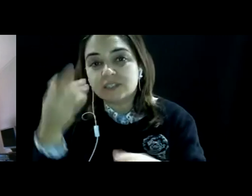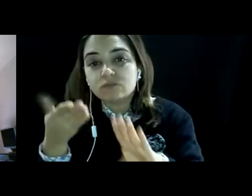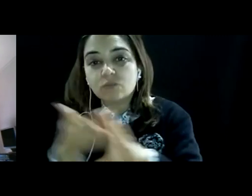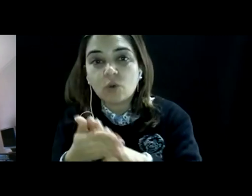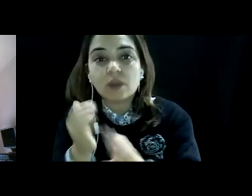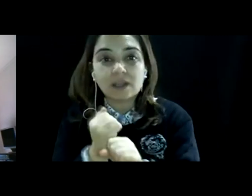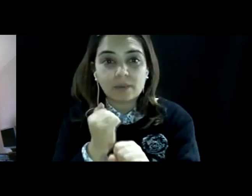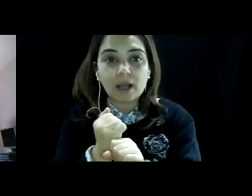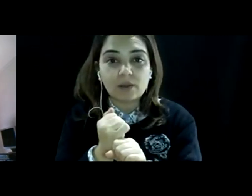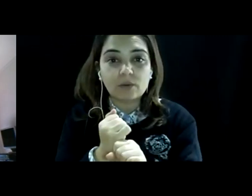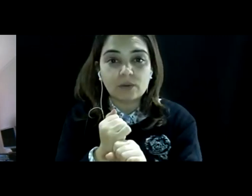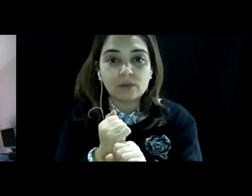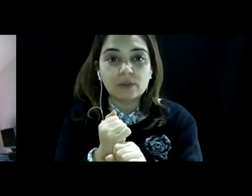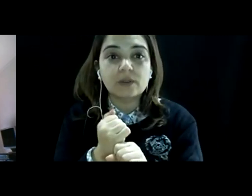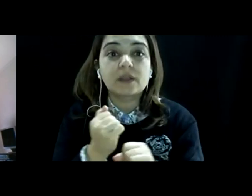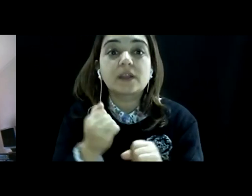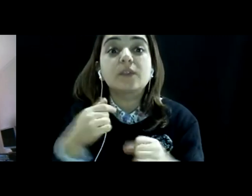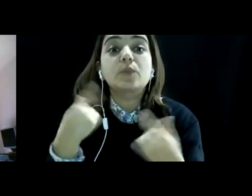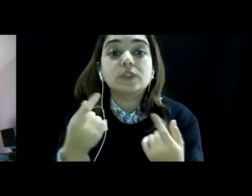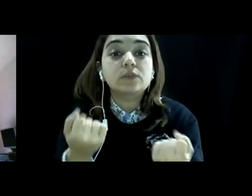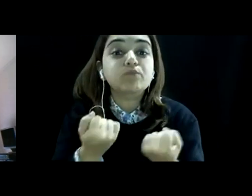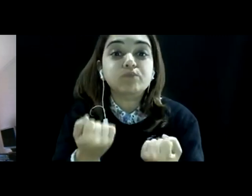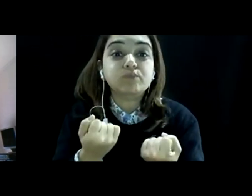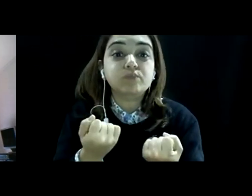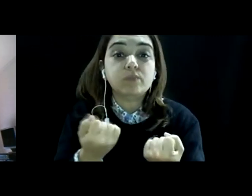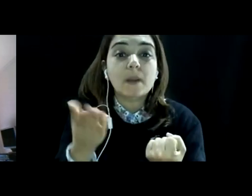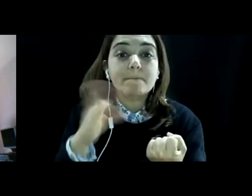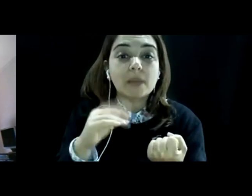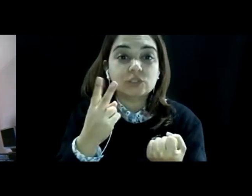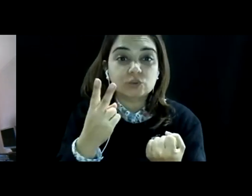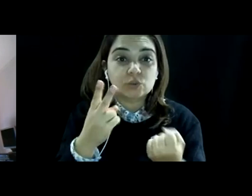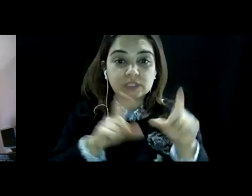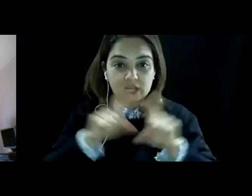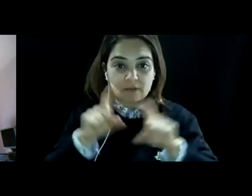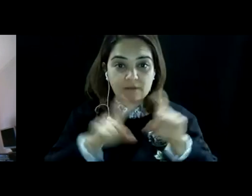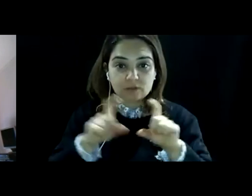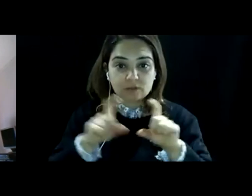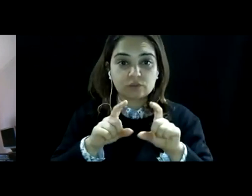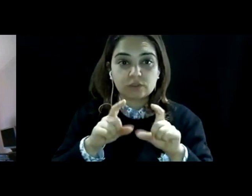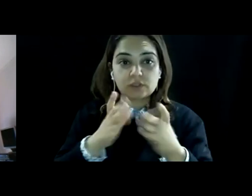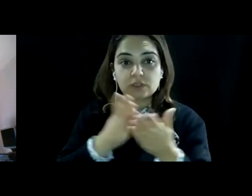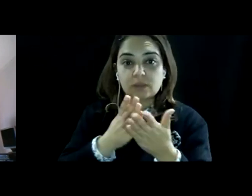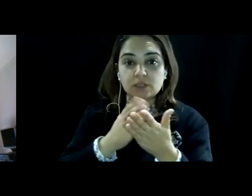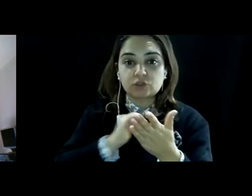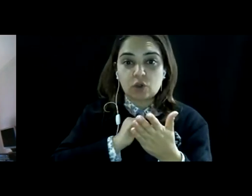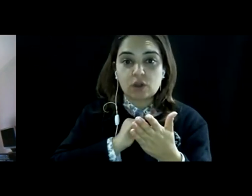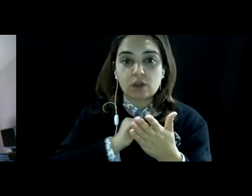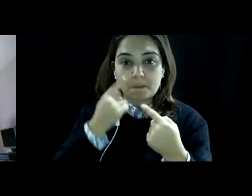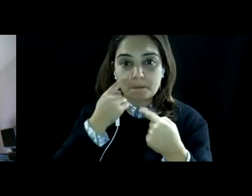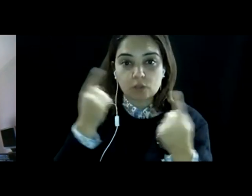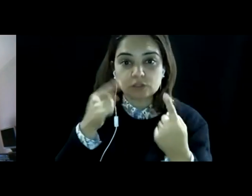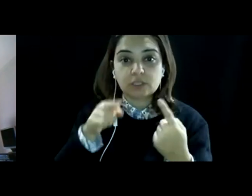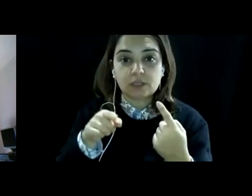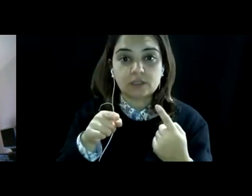já está, já não nos consegue absorver. Bem, eu tenho aqui mais dois gráficos, que era um estudo da minha escola, e que mostra isto, mostra